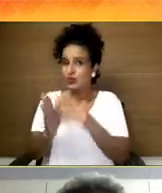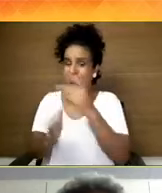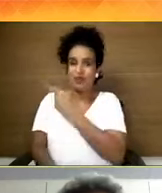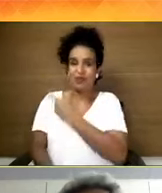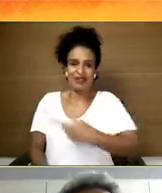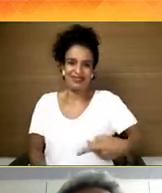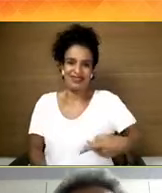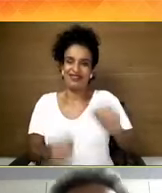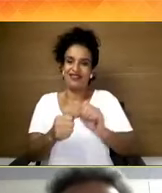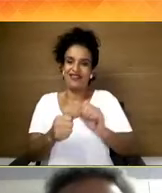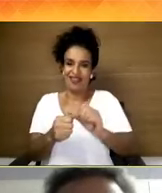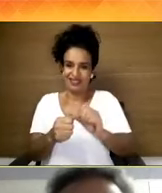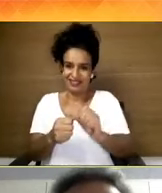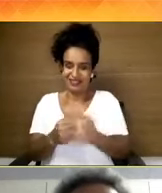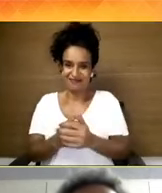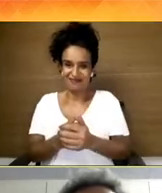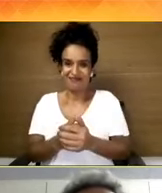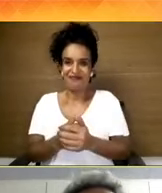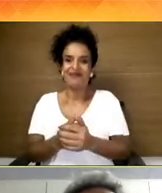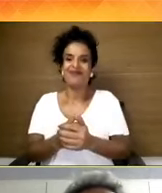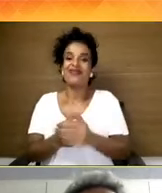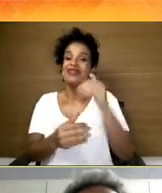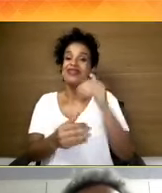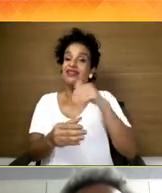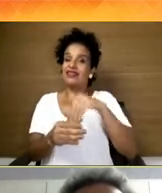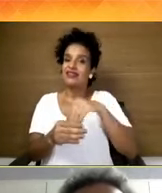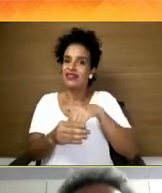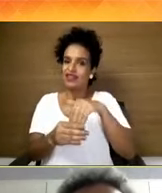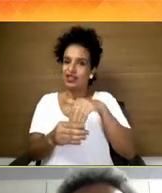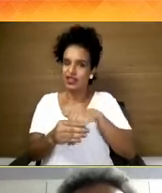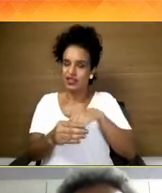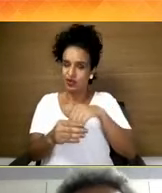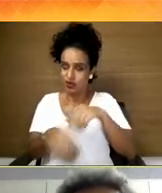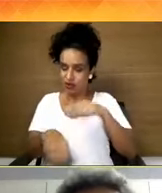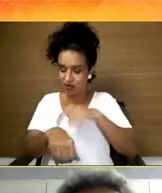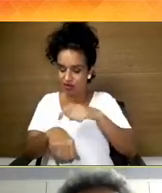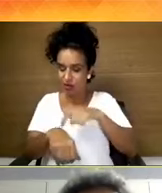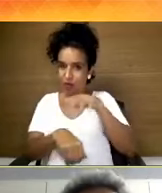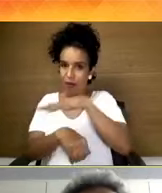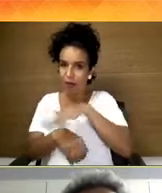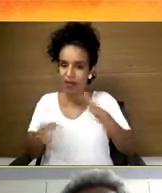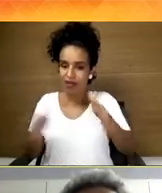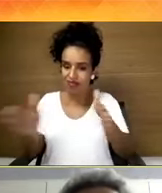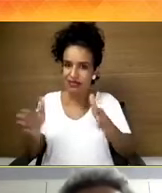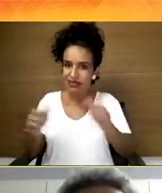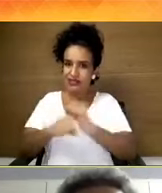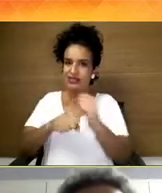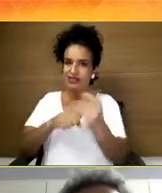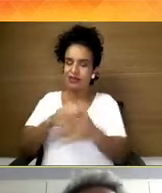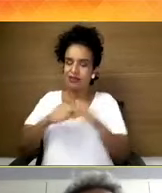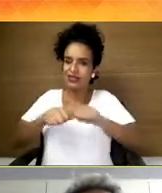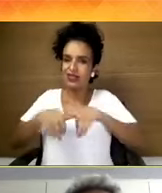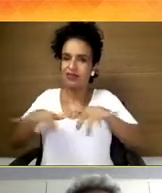essa questão, dentro de um momento de pandemia. Né? O